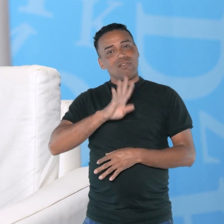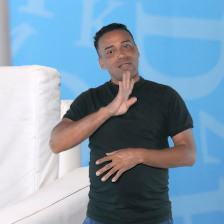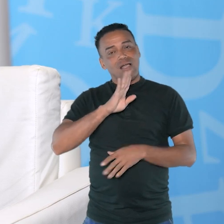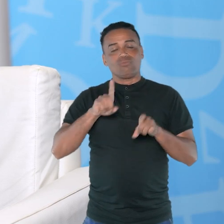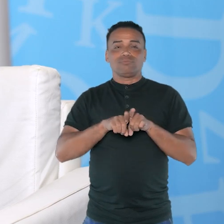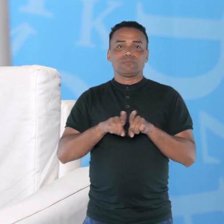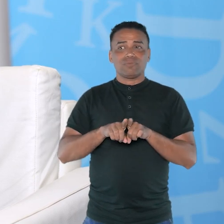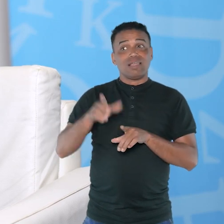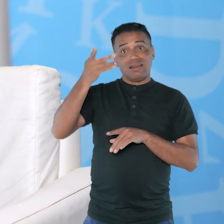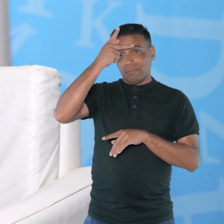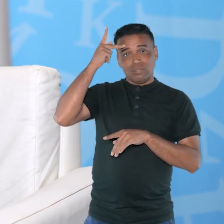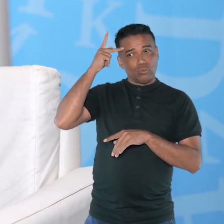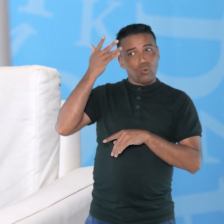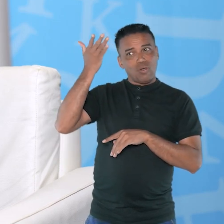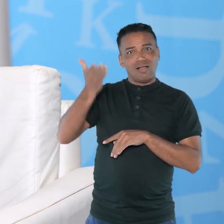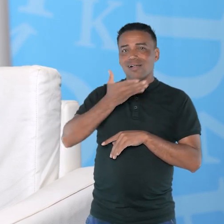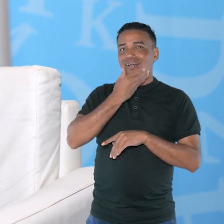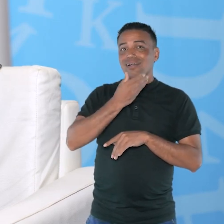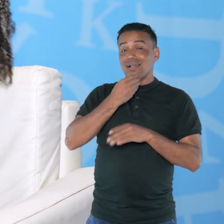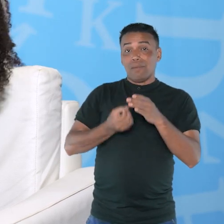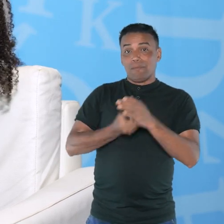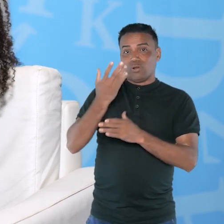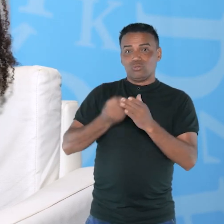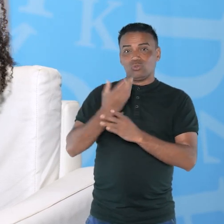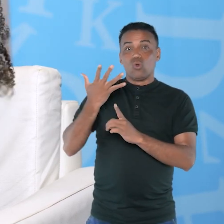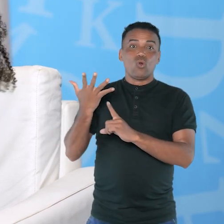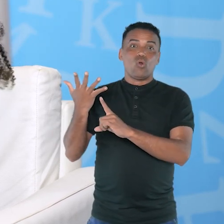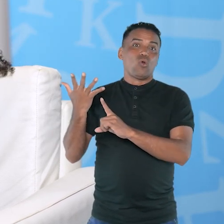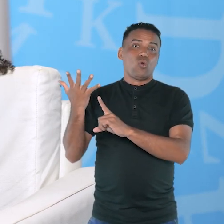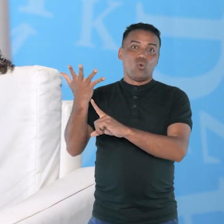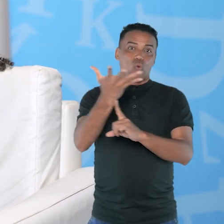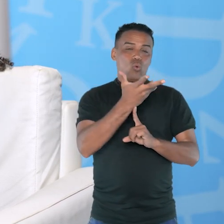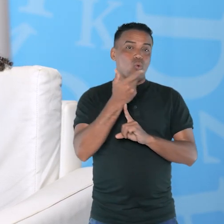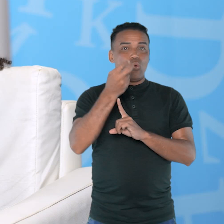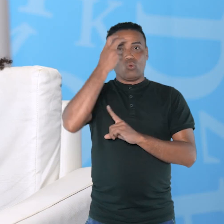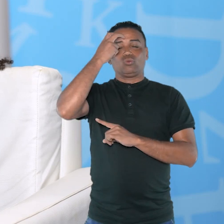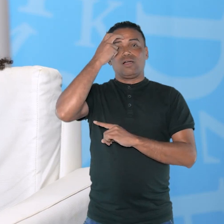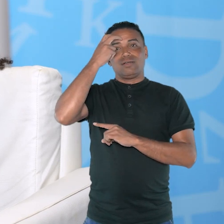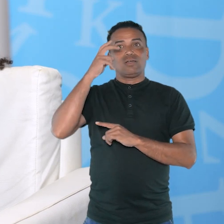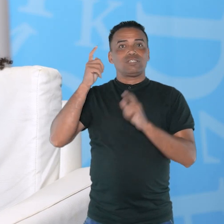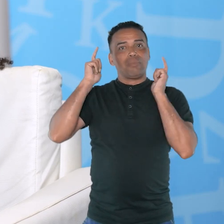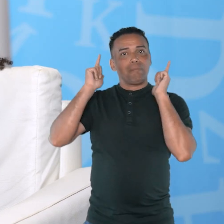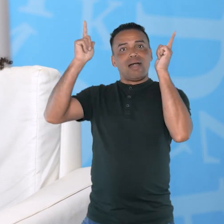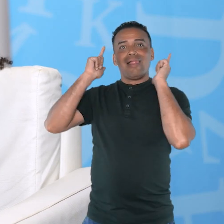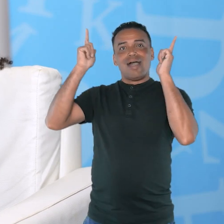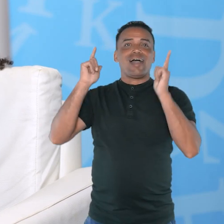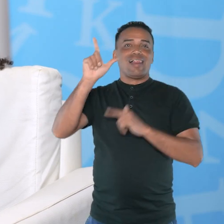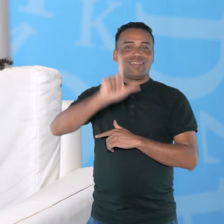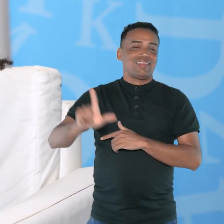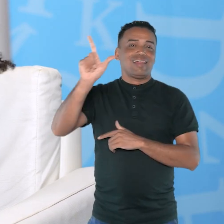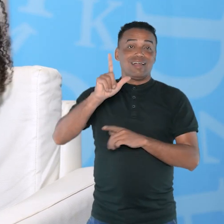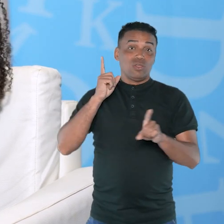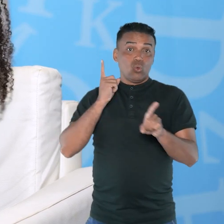é uma pessoa, um produtor cultural também, que ele promove, por exemplo, a Balada Literária, que é um encontro de escritores